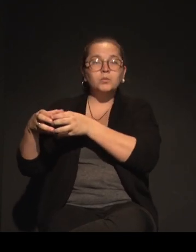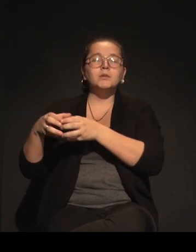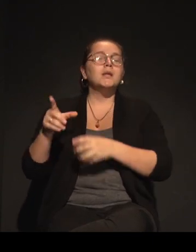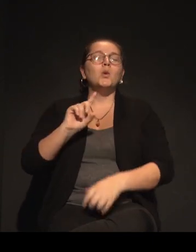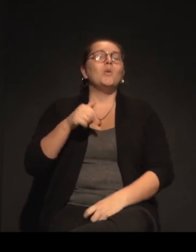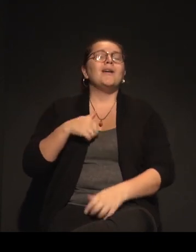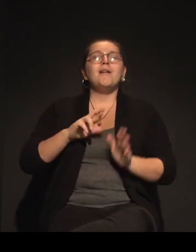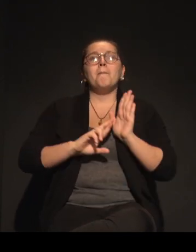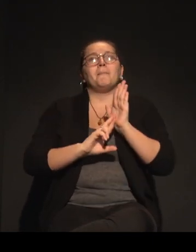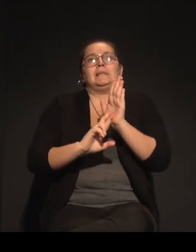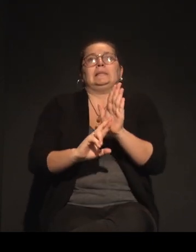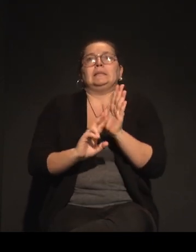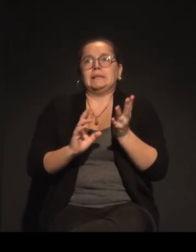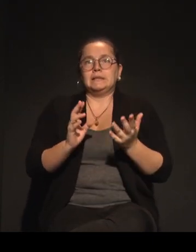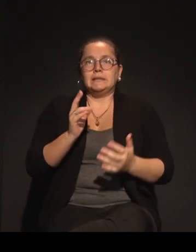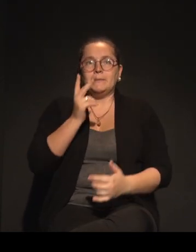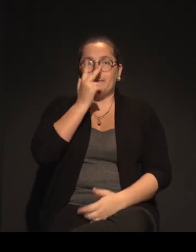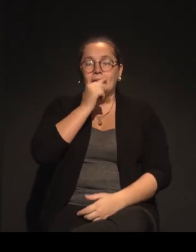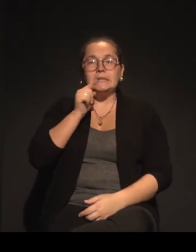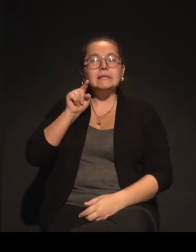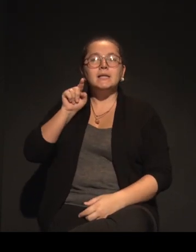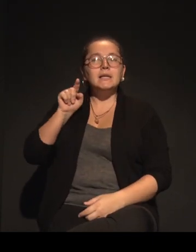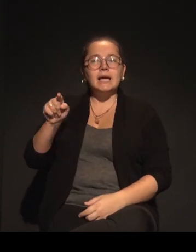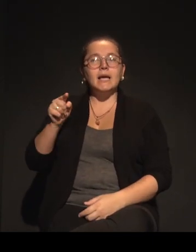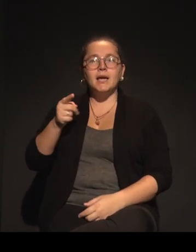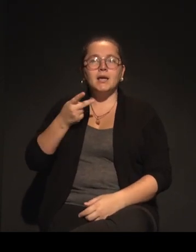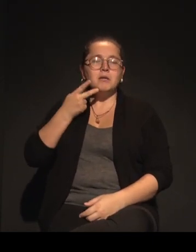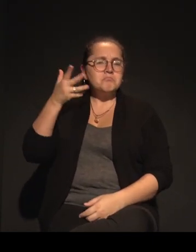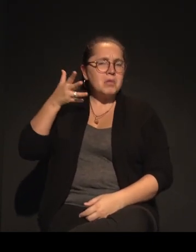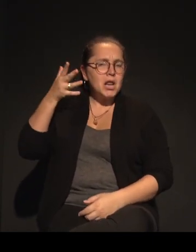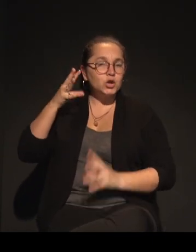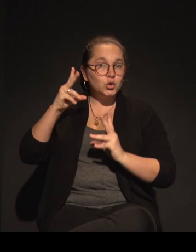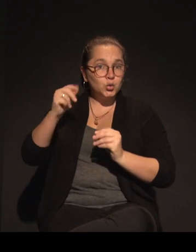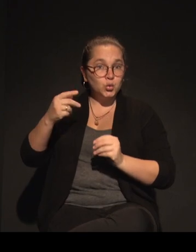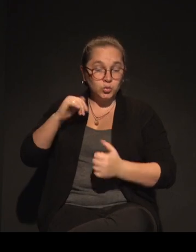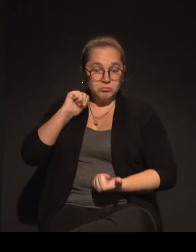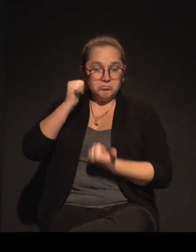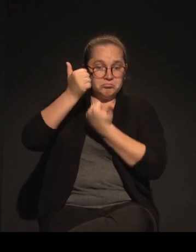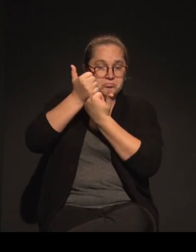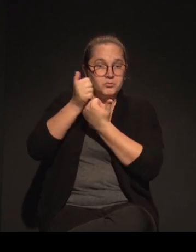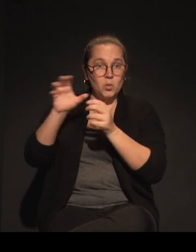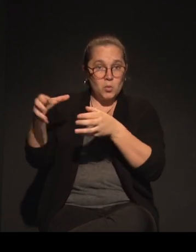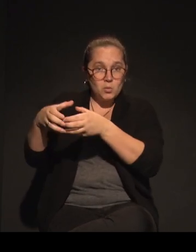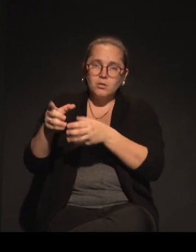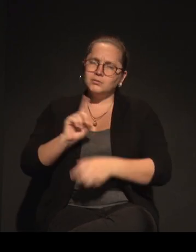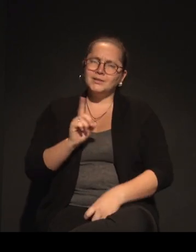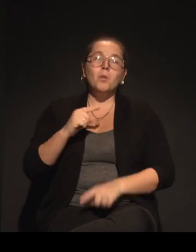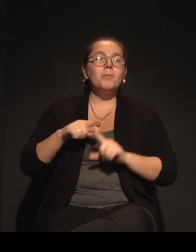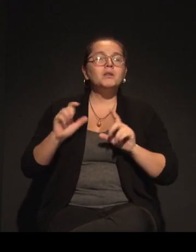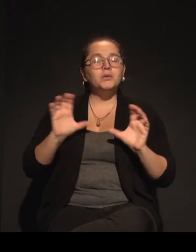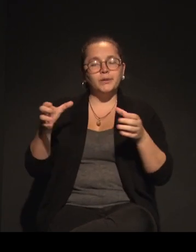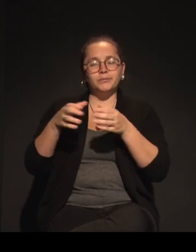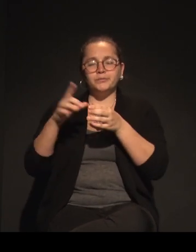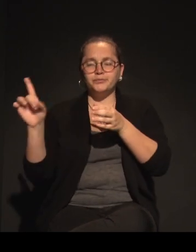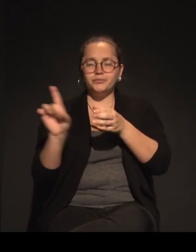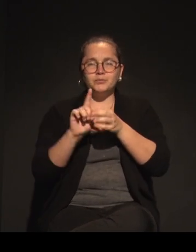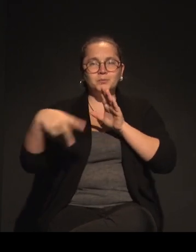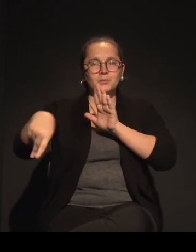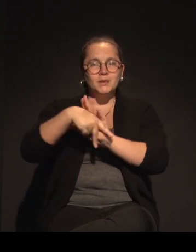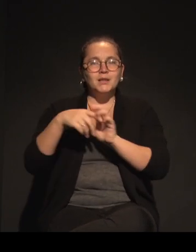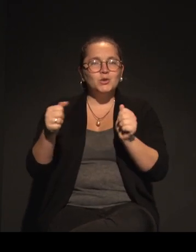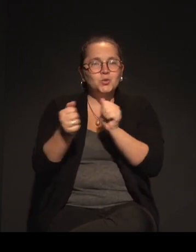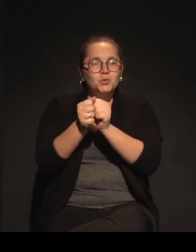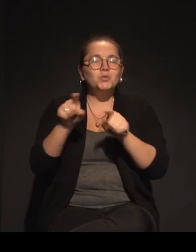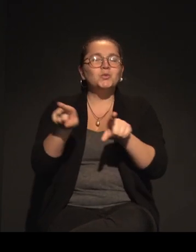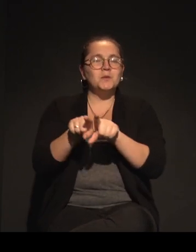no sentido de de eles estarem falando em nome de seus povos mas sobretudo por pertencerem a um determinado povo e